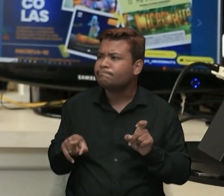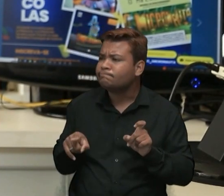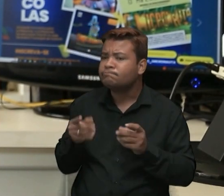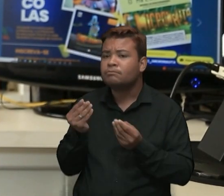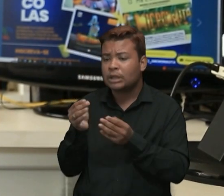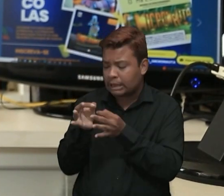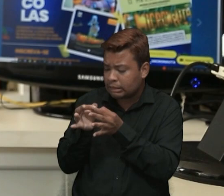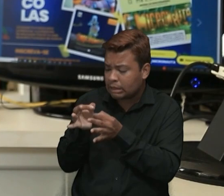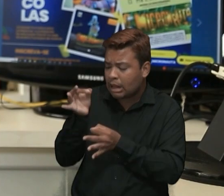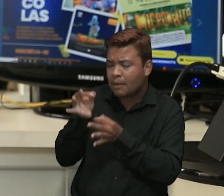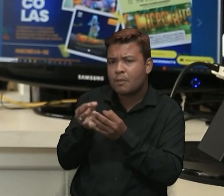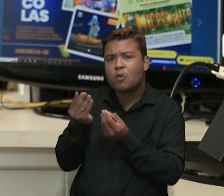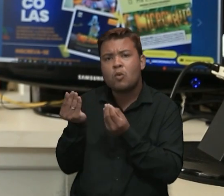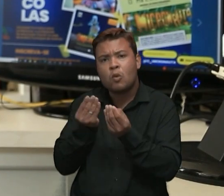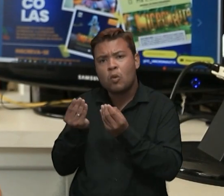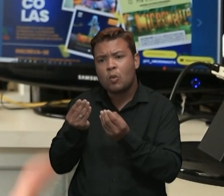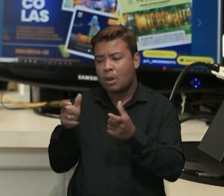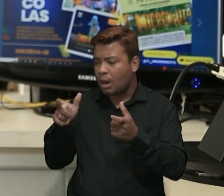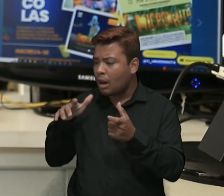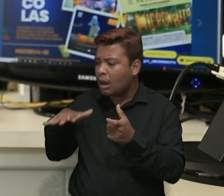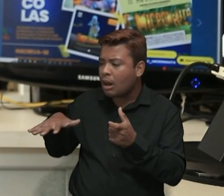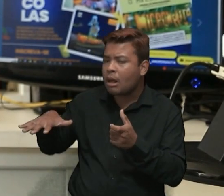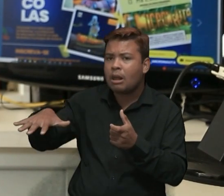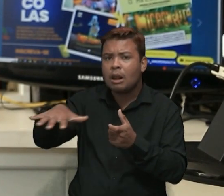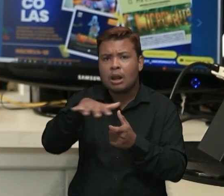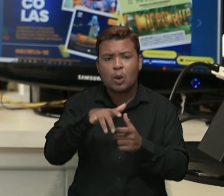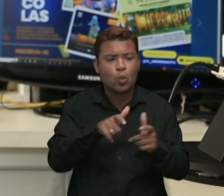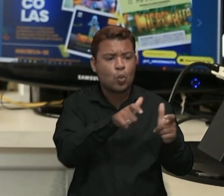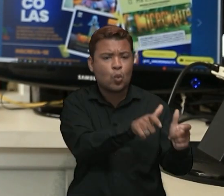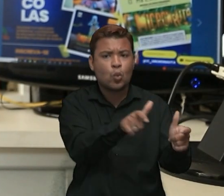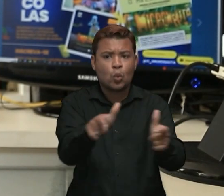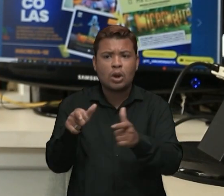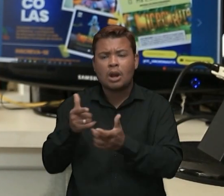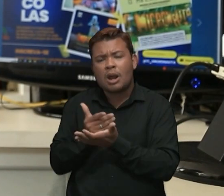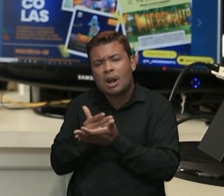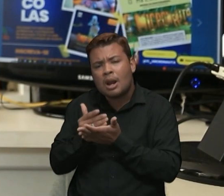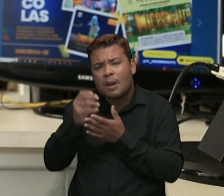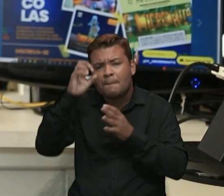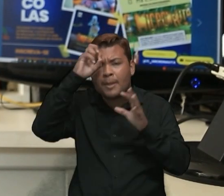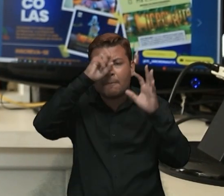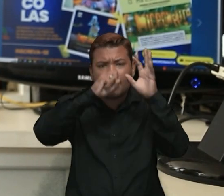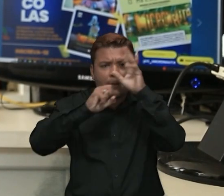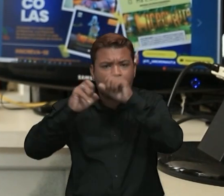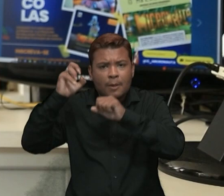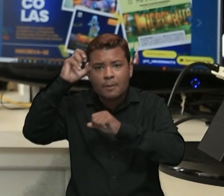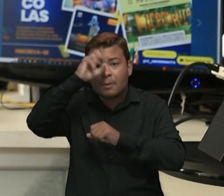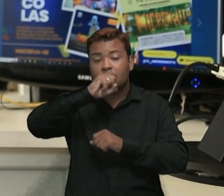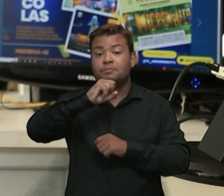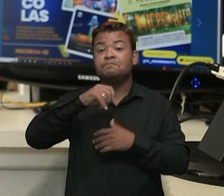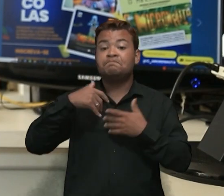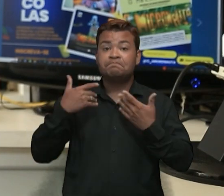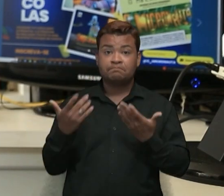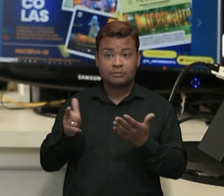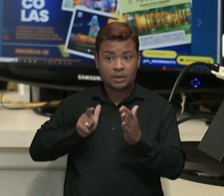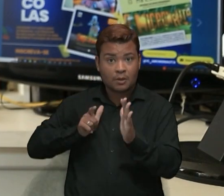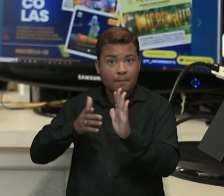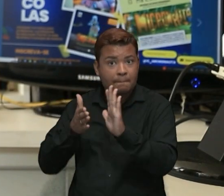tamanho, né, espaço, localidade, então acessar uma proposta de